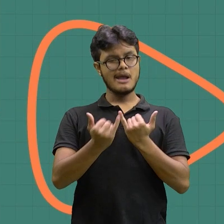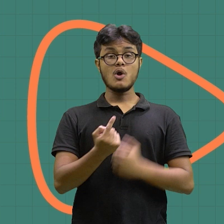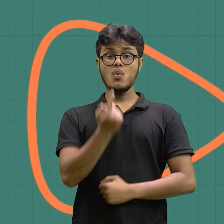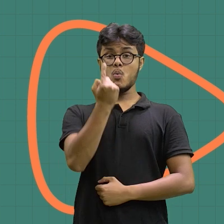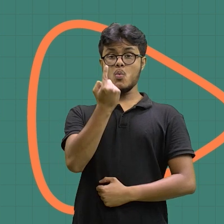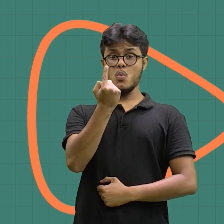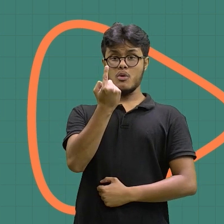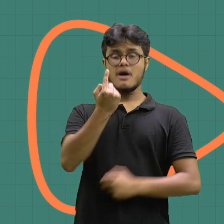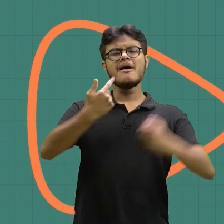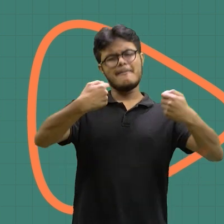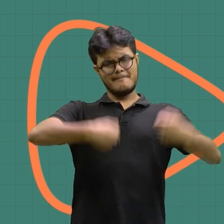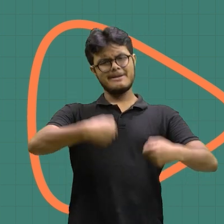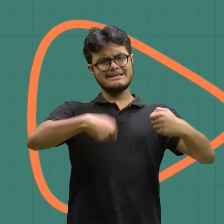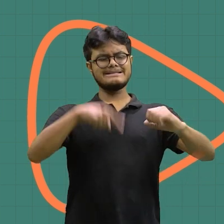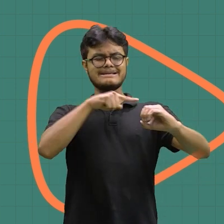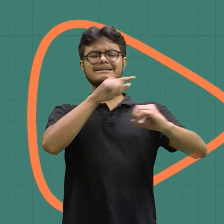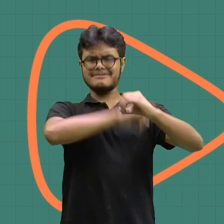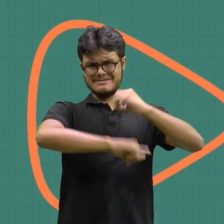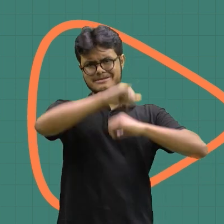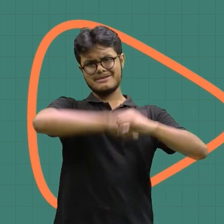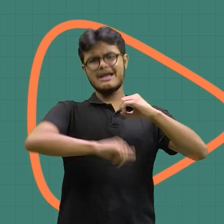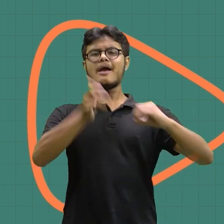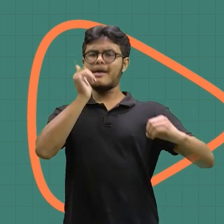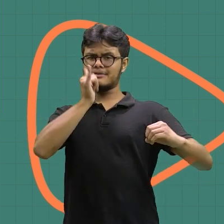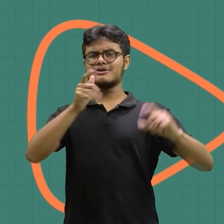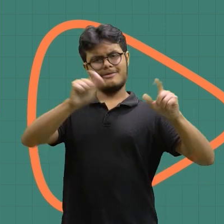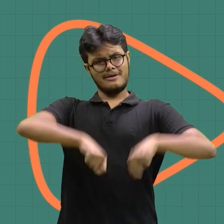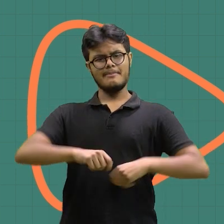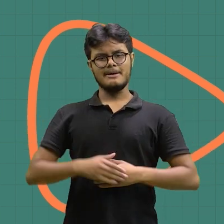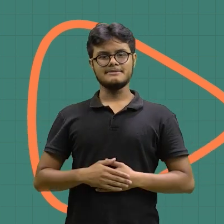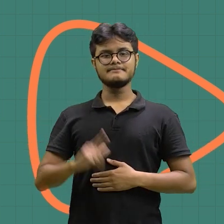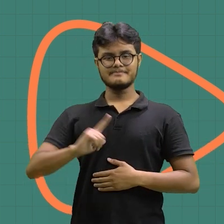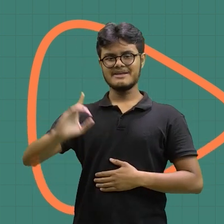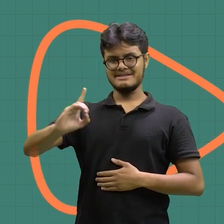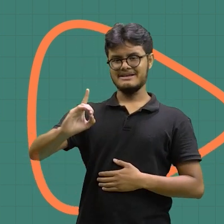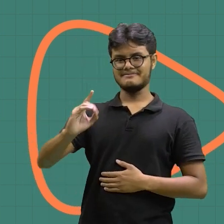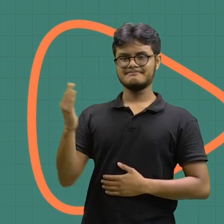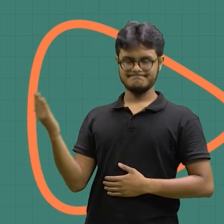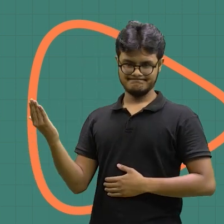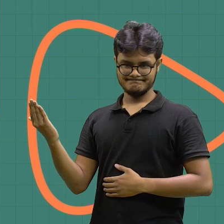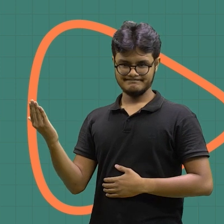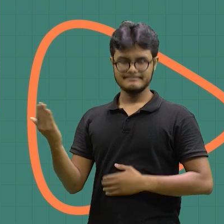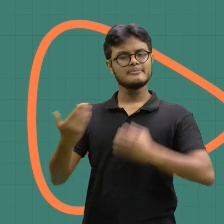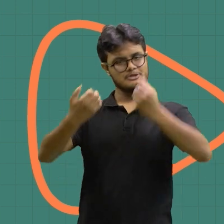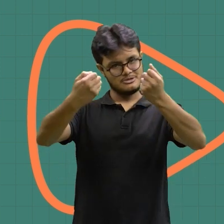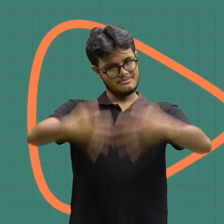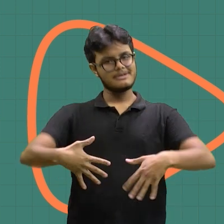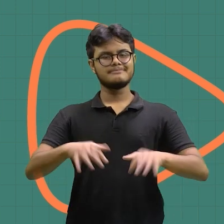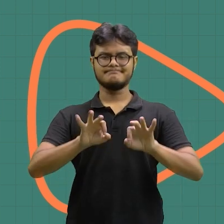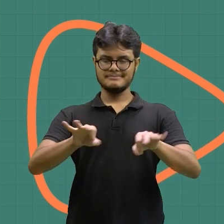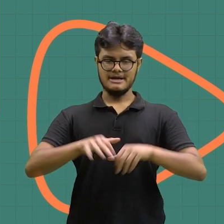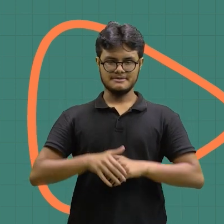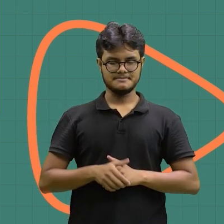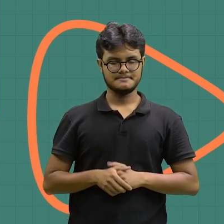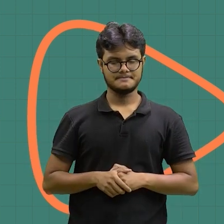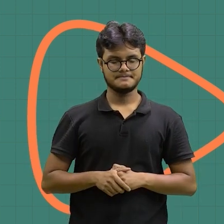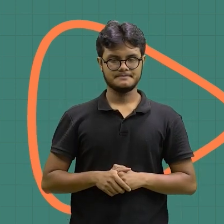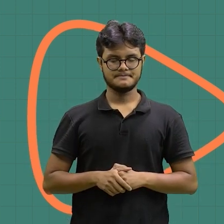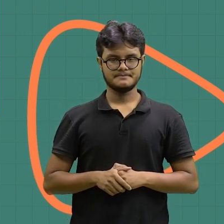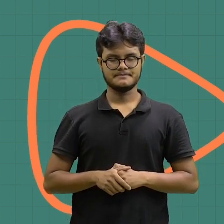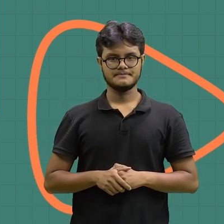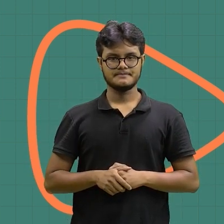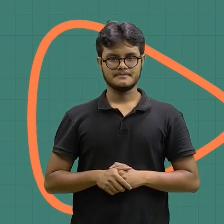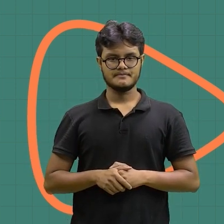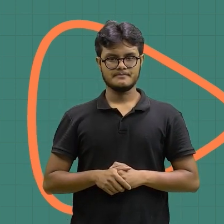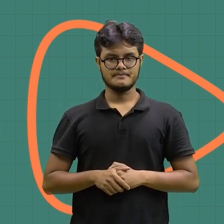estar eletrizado. É o que diz aí na letra D. Um dos corpos tem que estar eletricamente